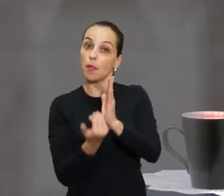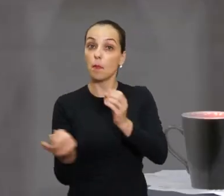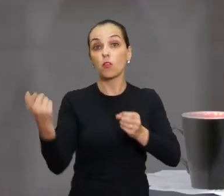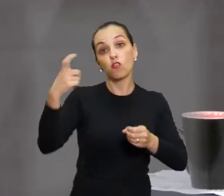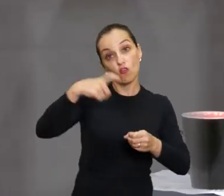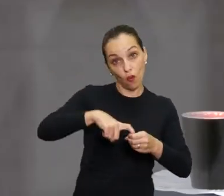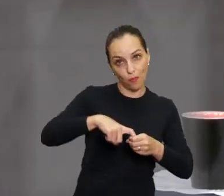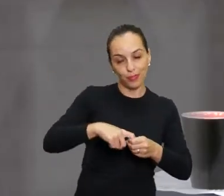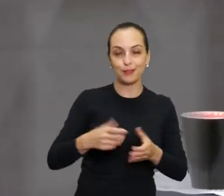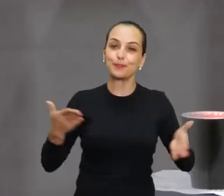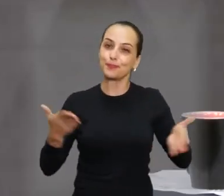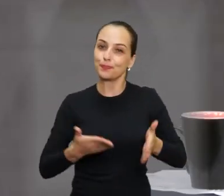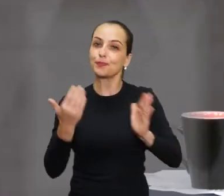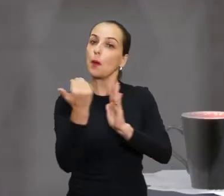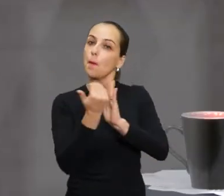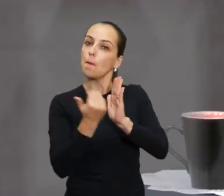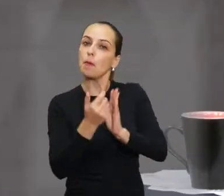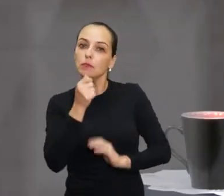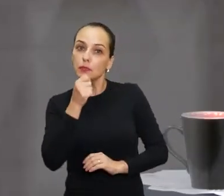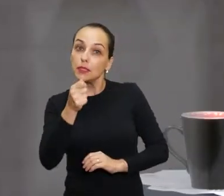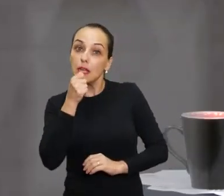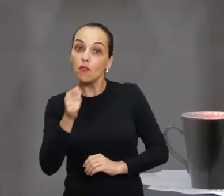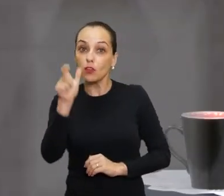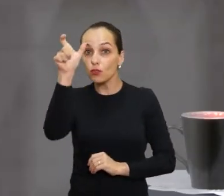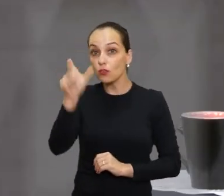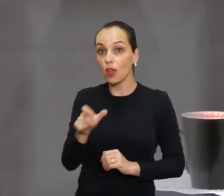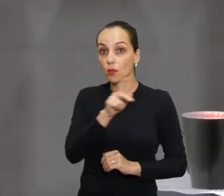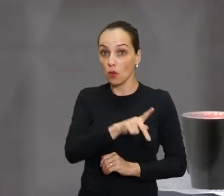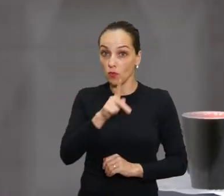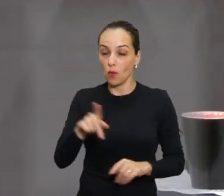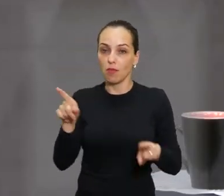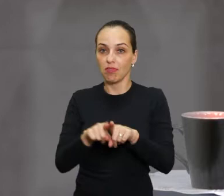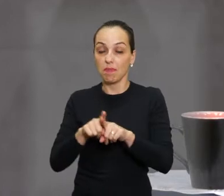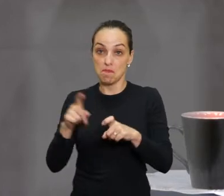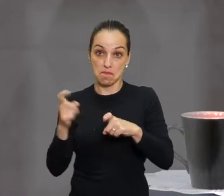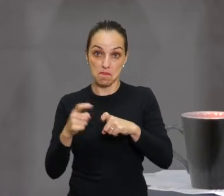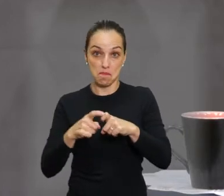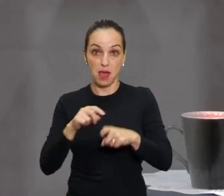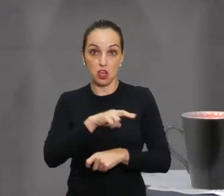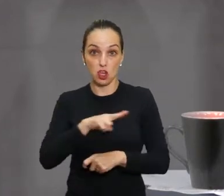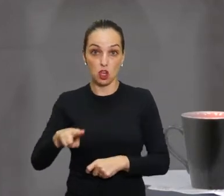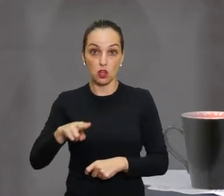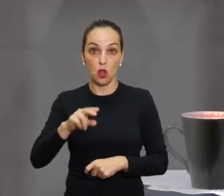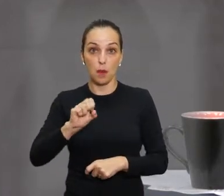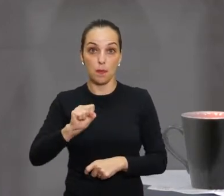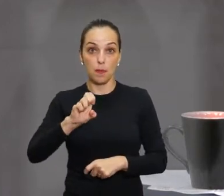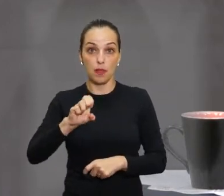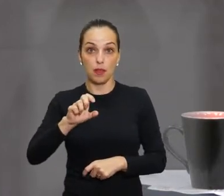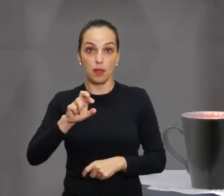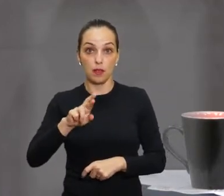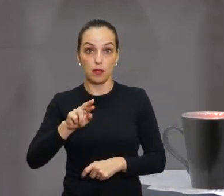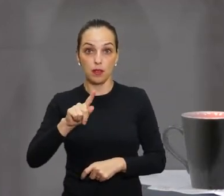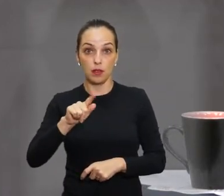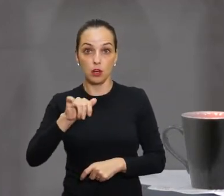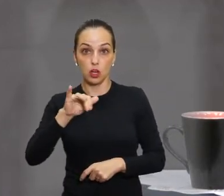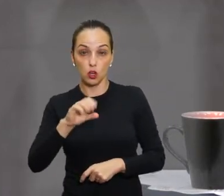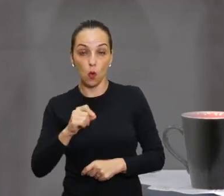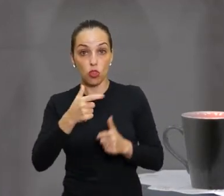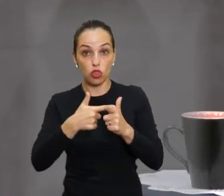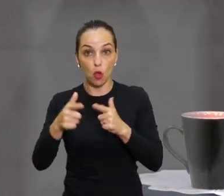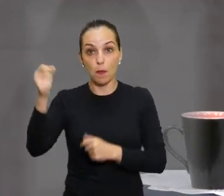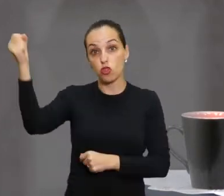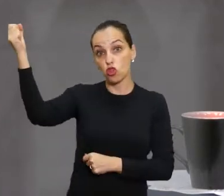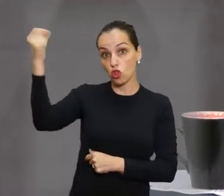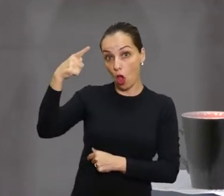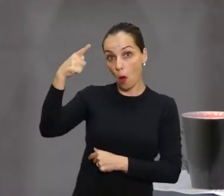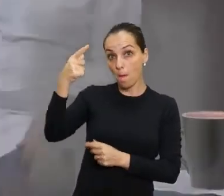Olá, estamos de volta. Hoje o tema do Saúde em Pauta são os cuidados com o sol. O nosso convidado é o professor e